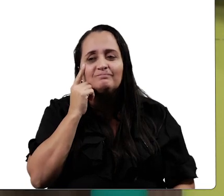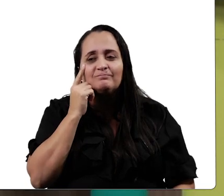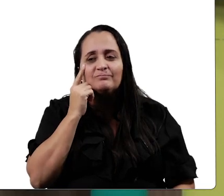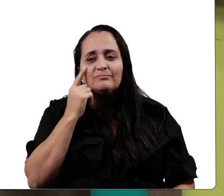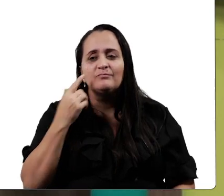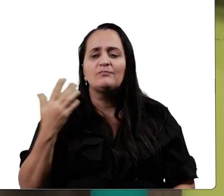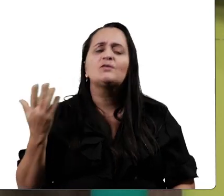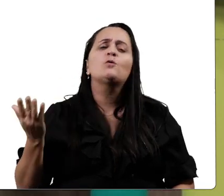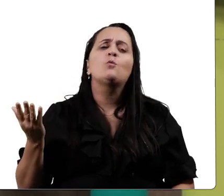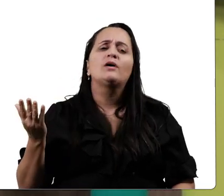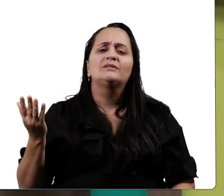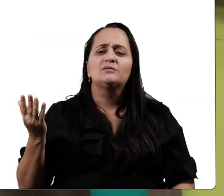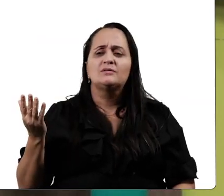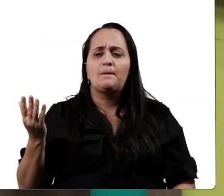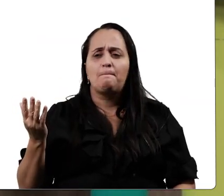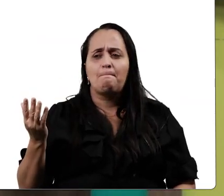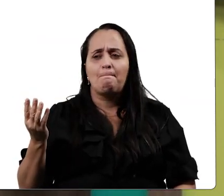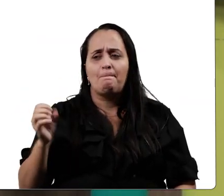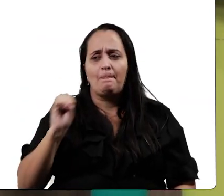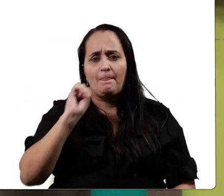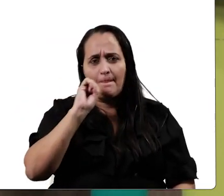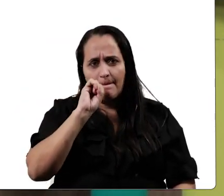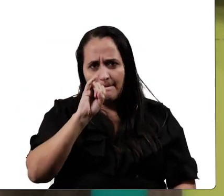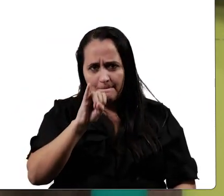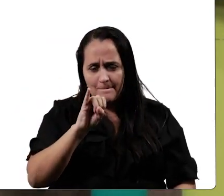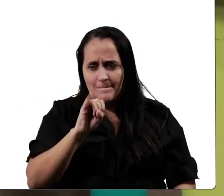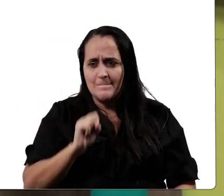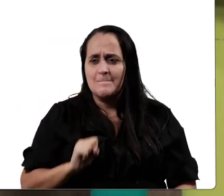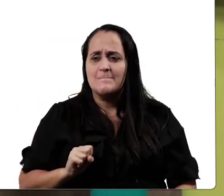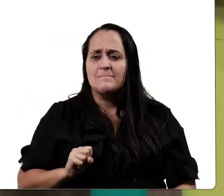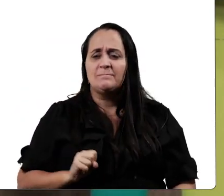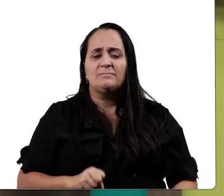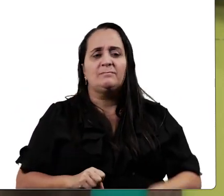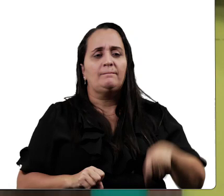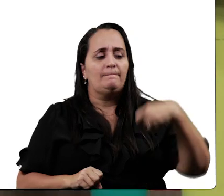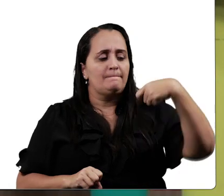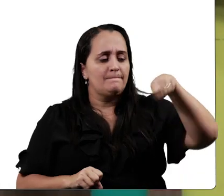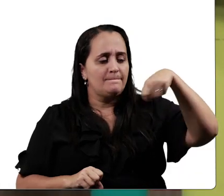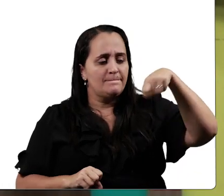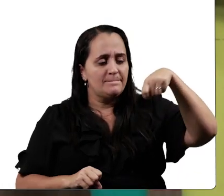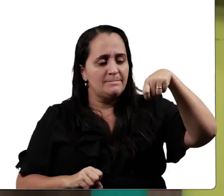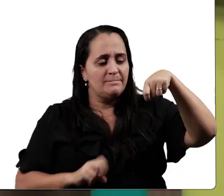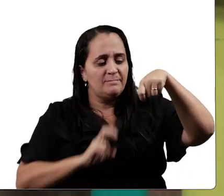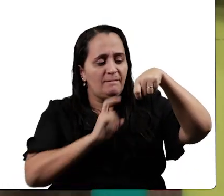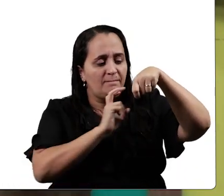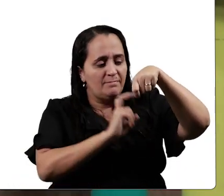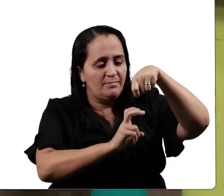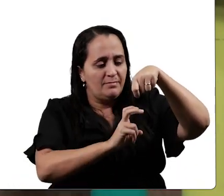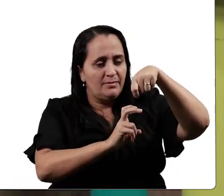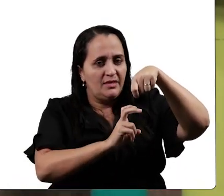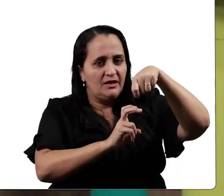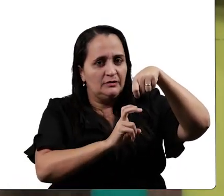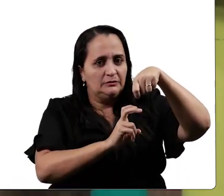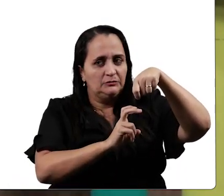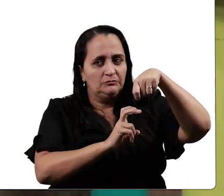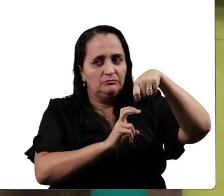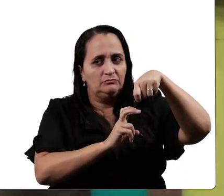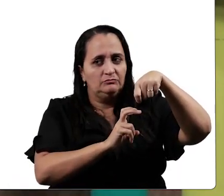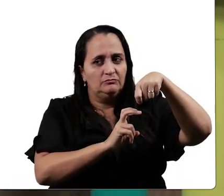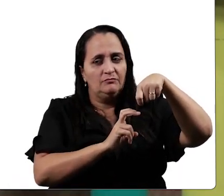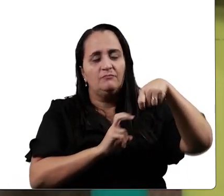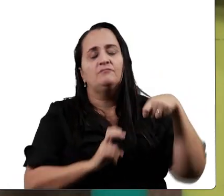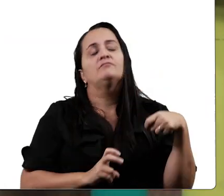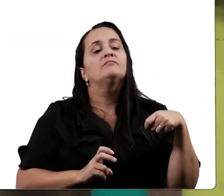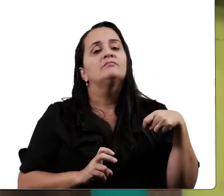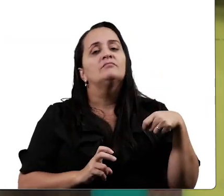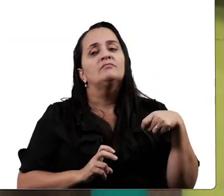pensem quantos se ele tem CCO bolinhas em cada pacote ele tem pacotinhos